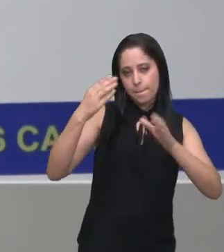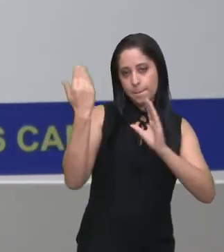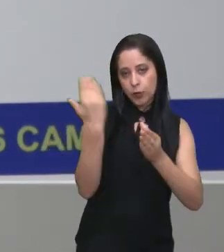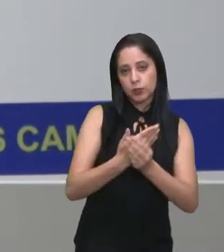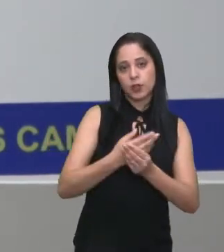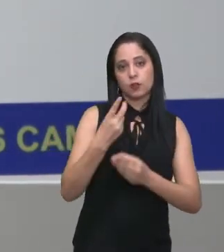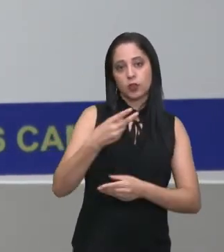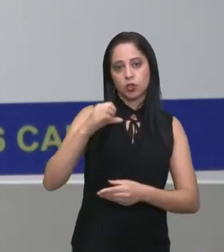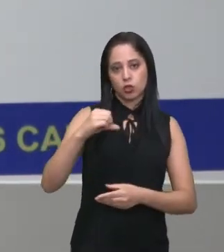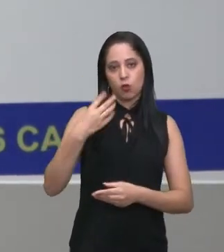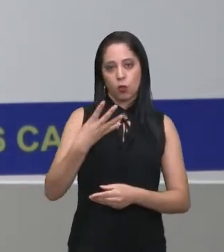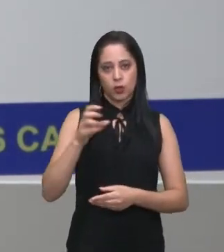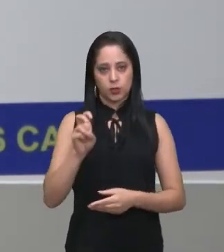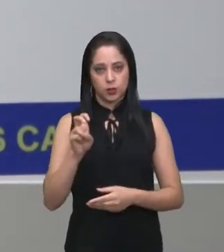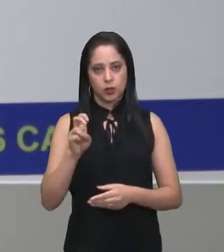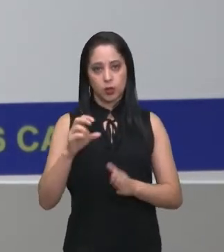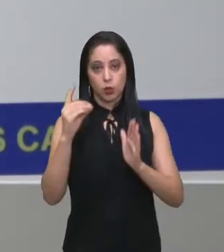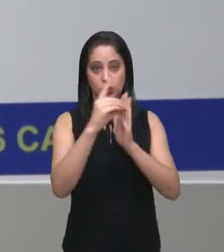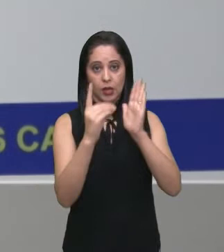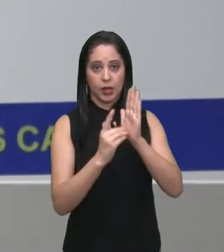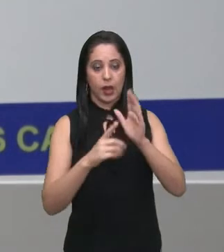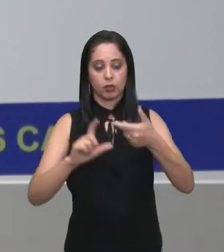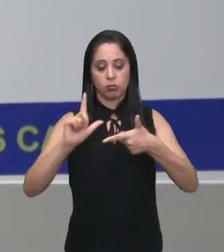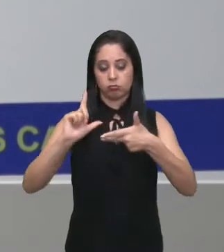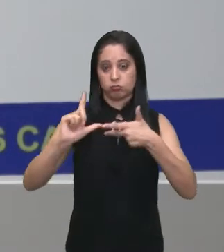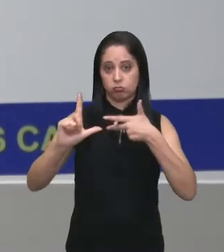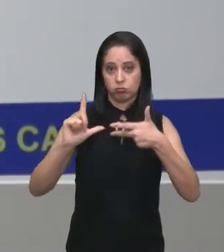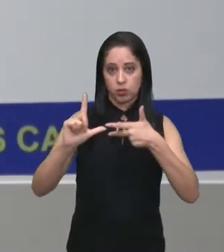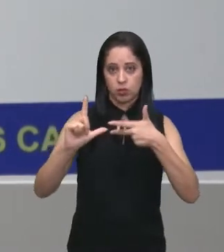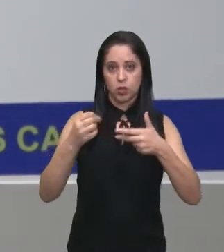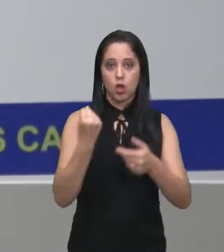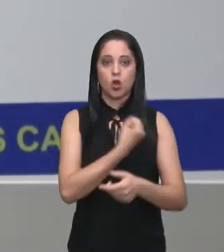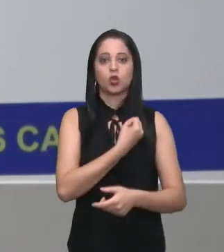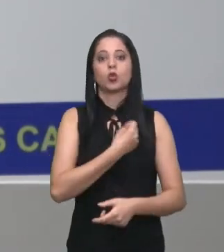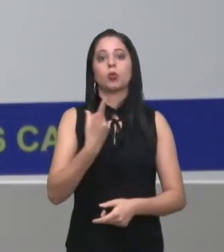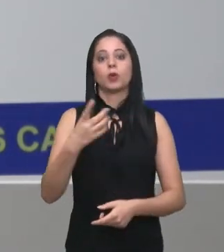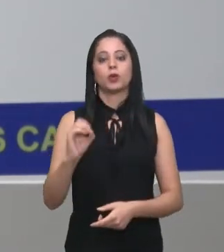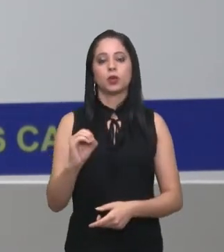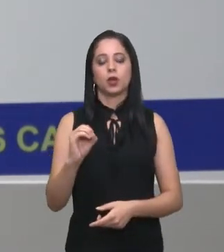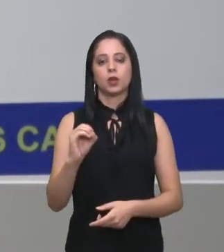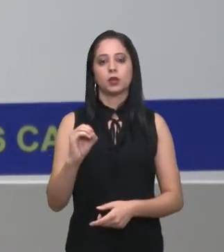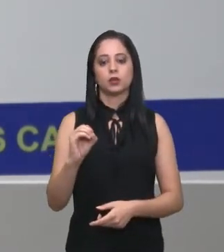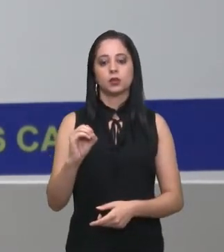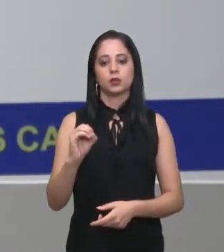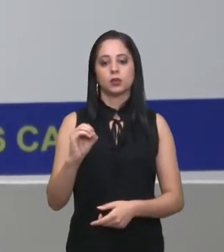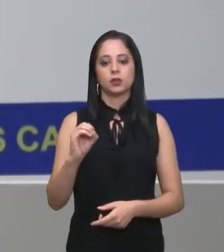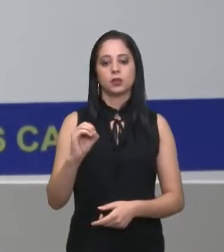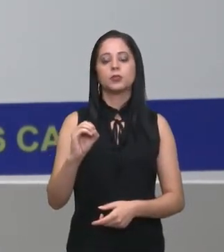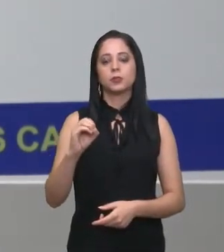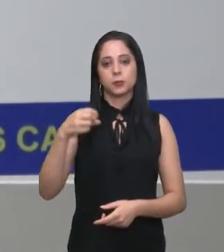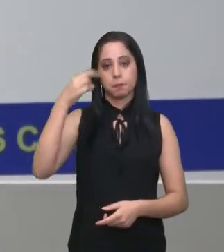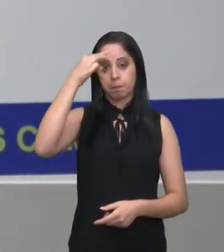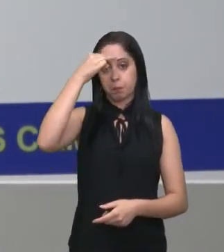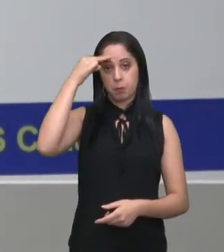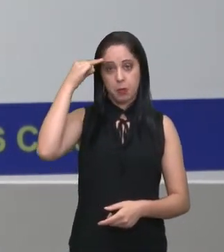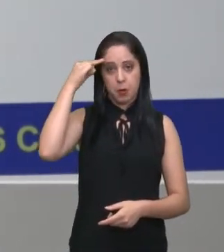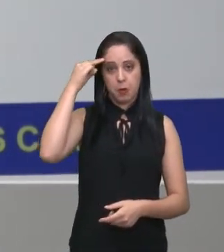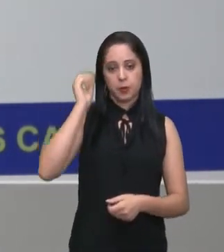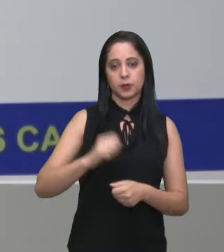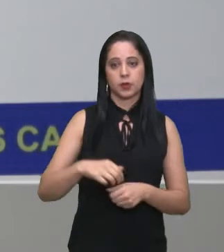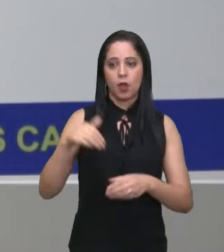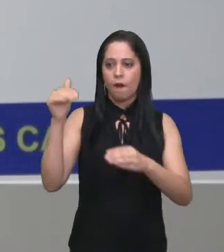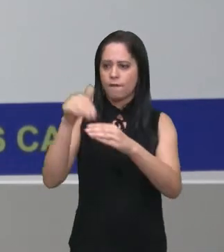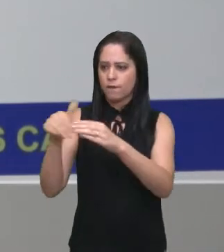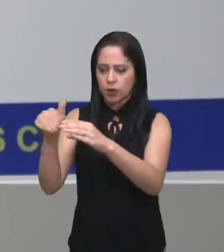2945/2022, projeto de lei, decreto legislativo, número 10/2022, de autoria do vereador Marcelo Garcia. Em votação,